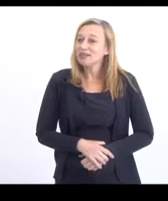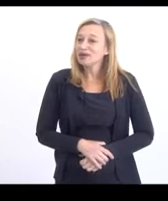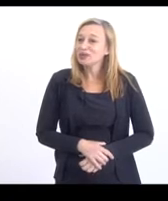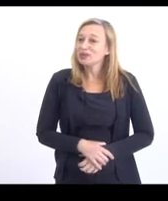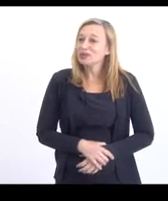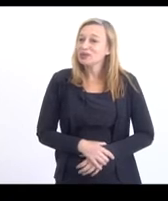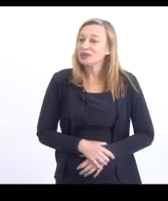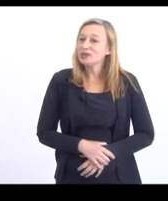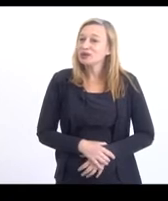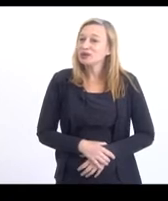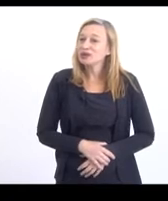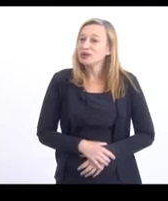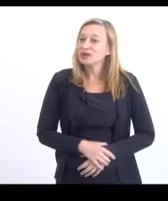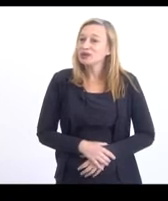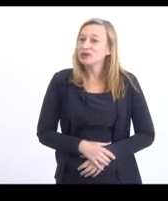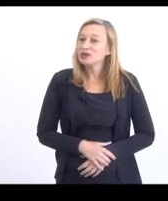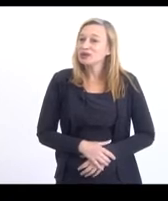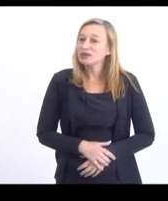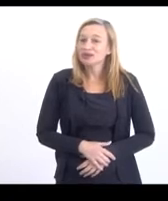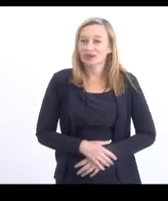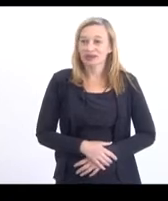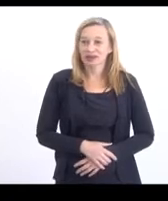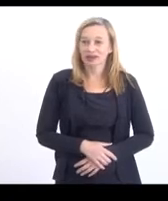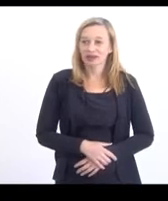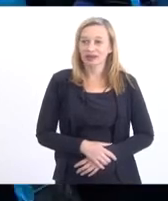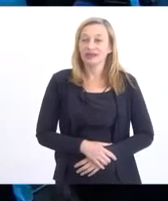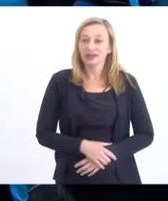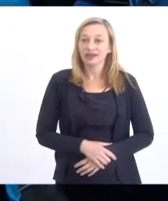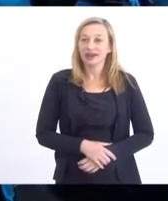Nosso amigo Clovinho Tosh.